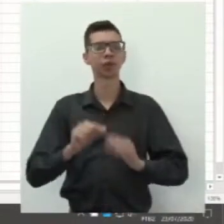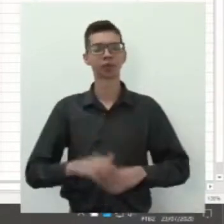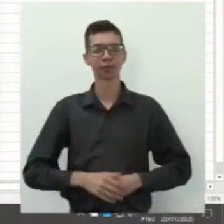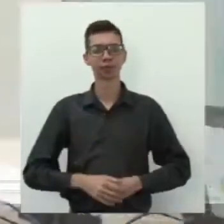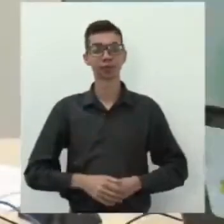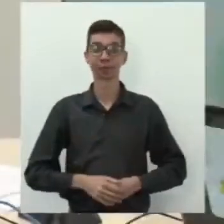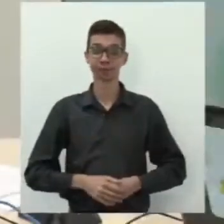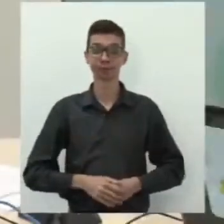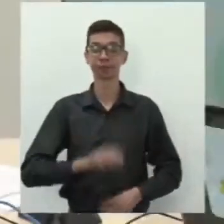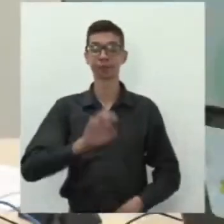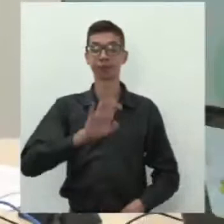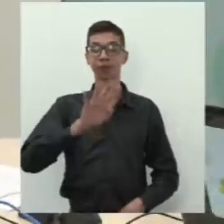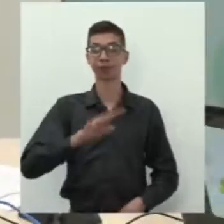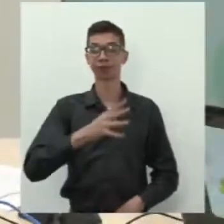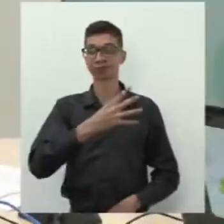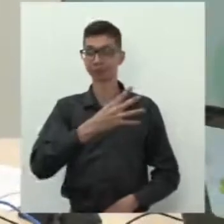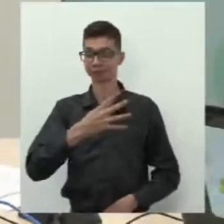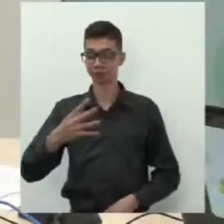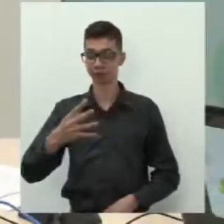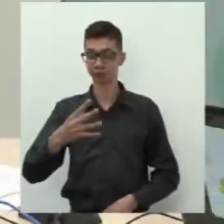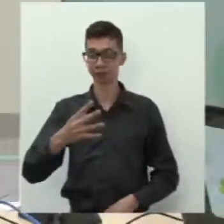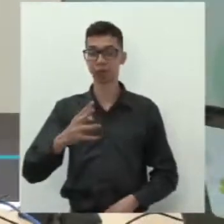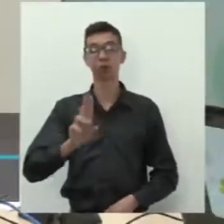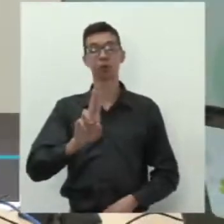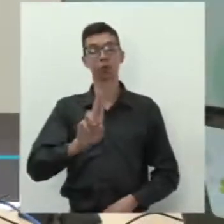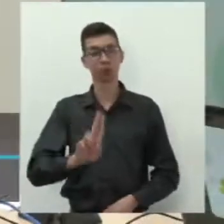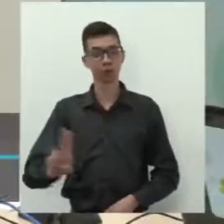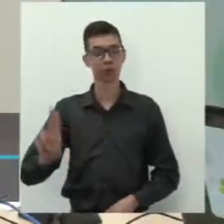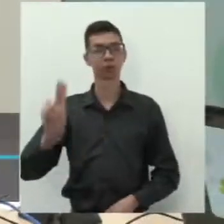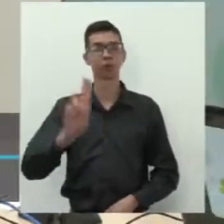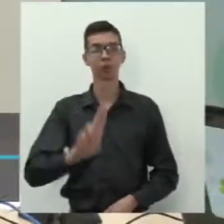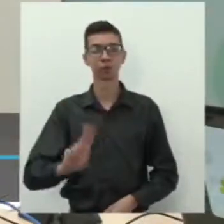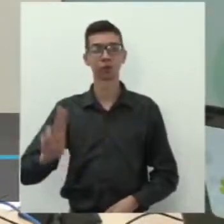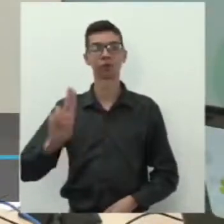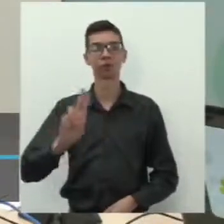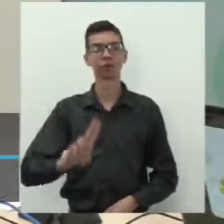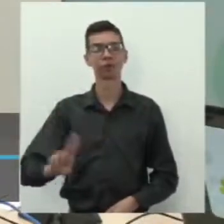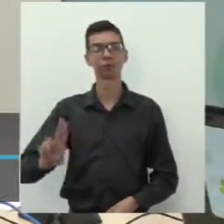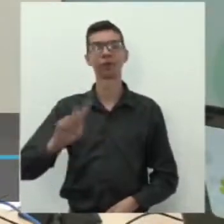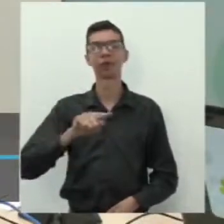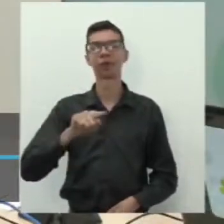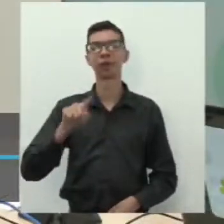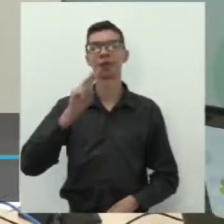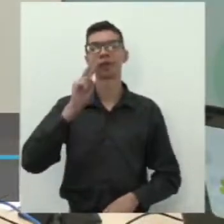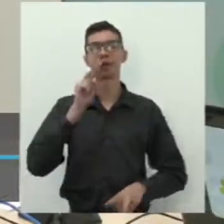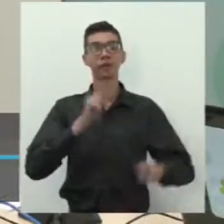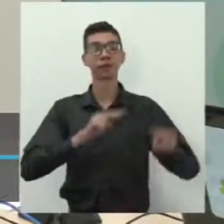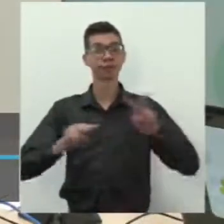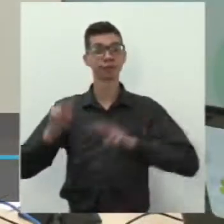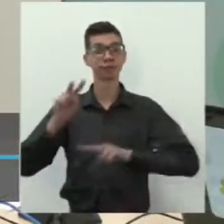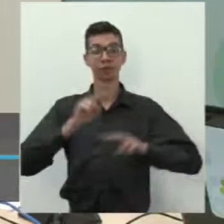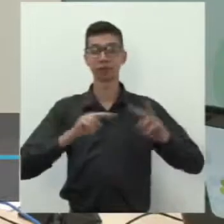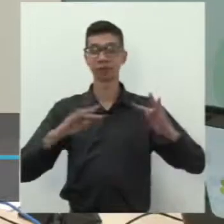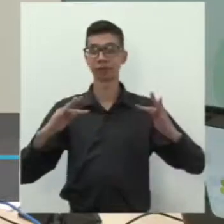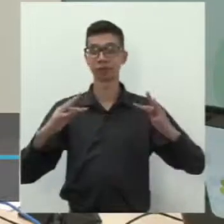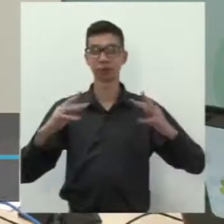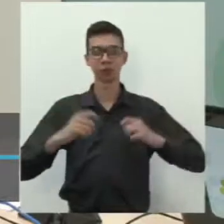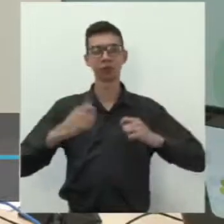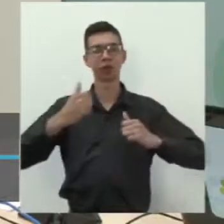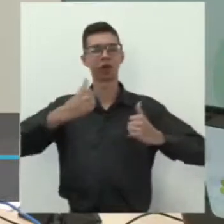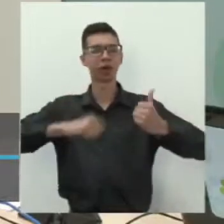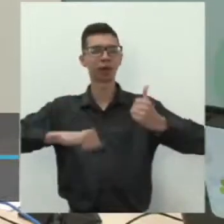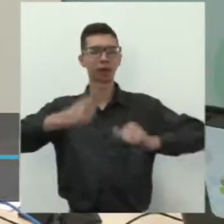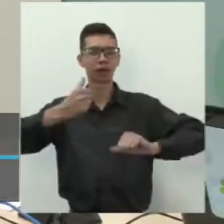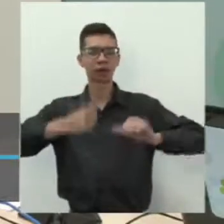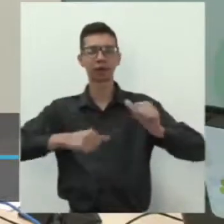Excel, ele é utilizado para a gente poder visualizar padrões nos nossos dados, para a gente poder fazer análises